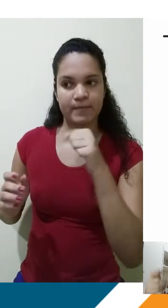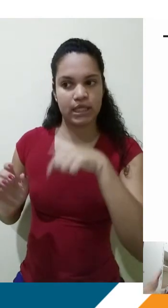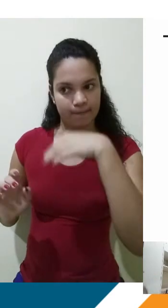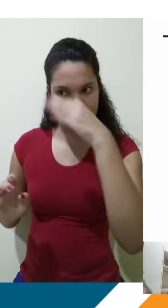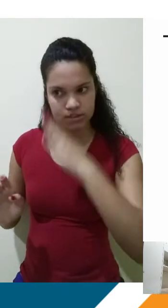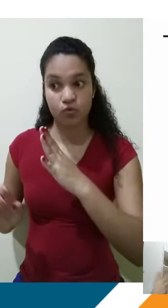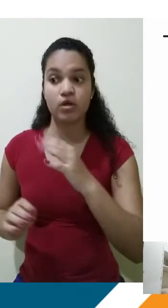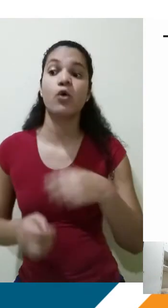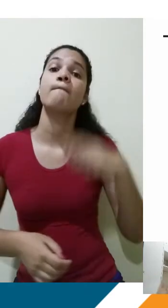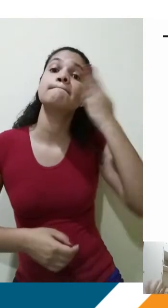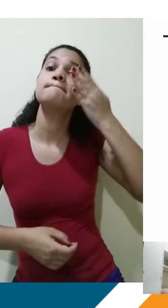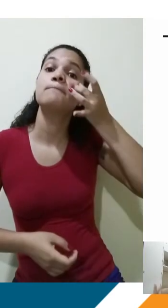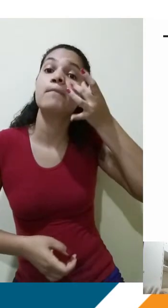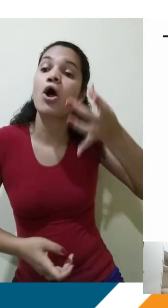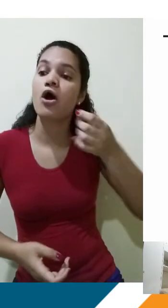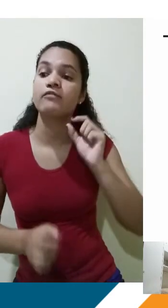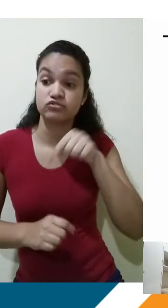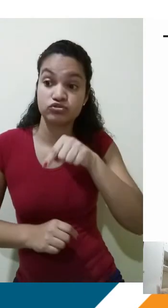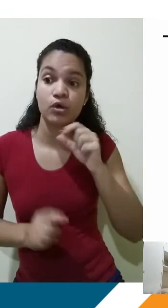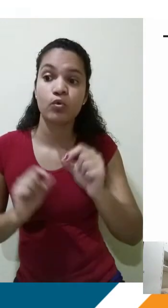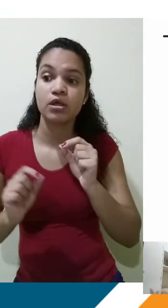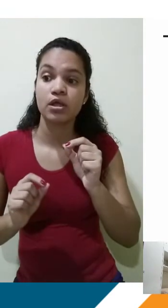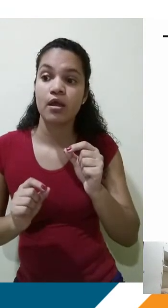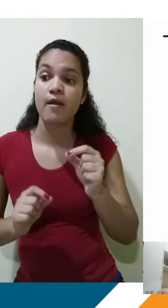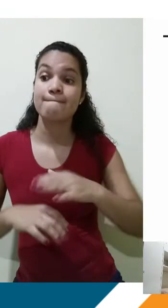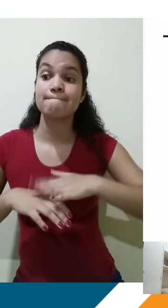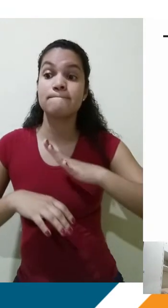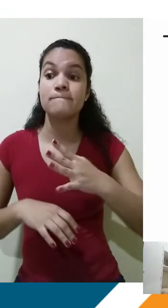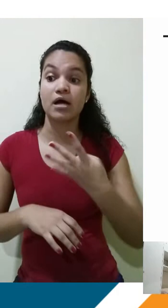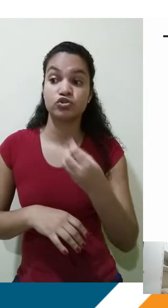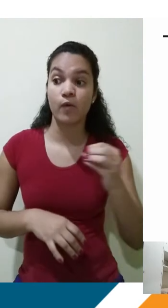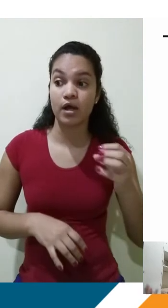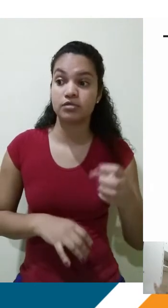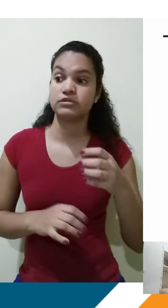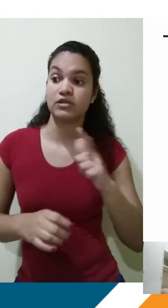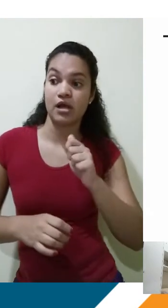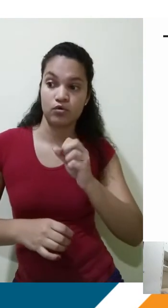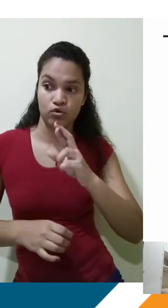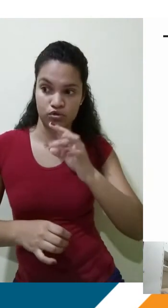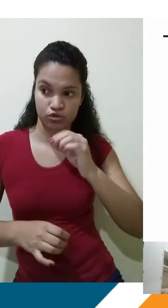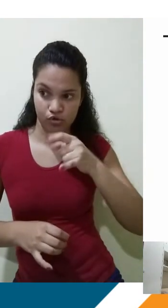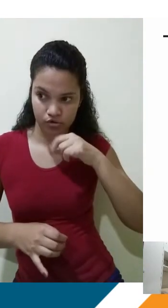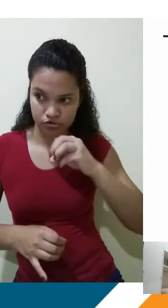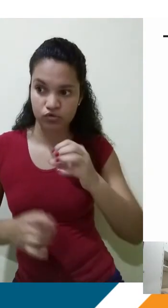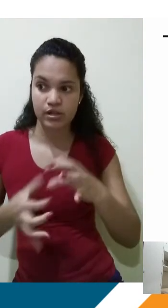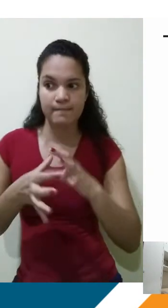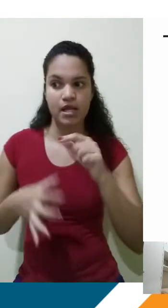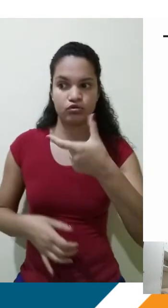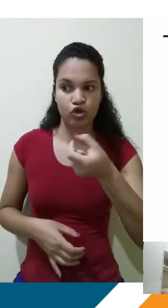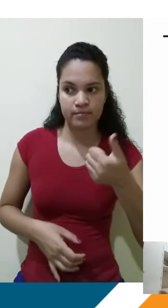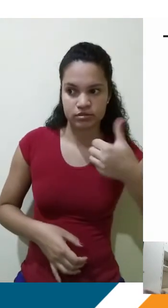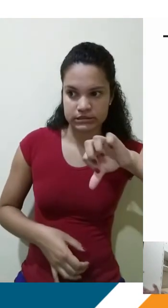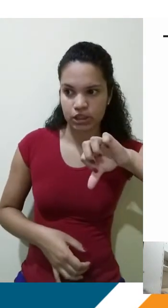isso, prova disso, são os mais de 400 agrotóxicos liberados em 2019 pelo Ministério da Agricultura. O mesmo